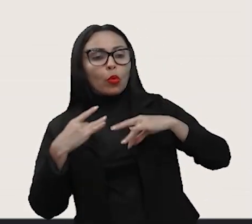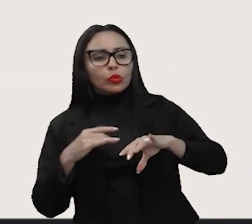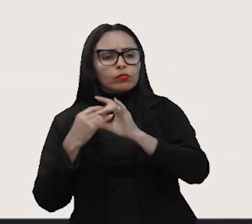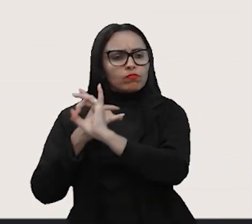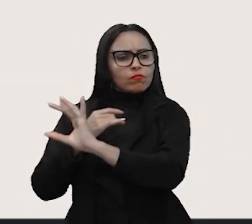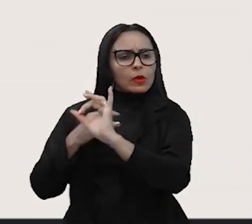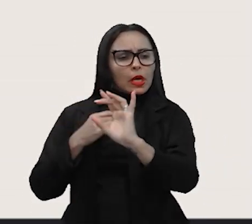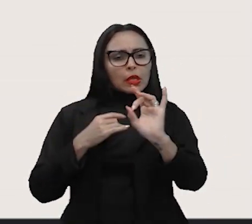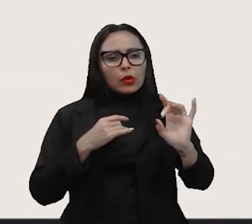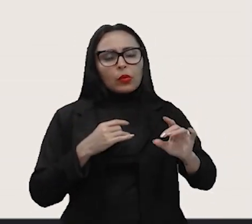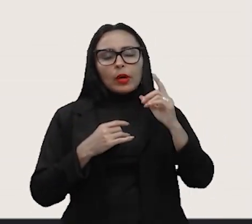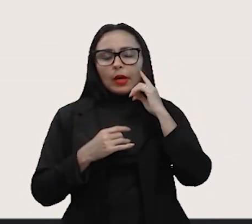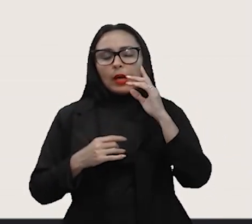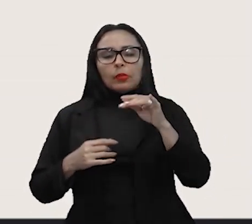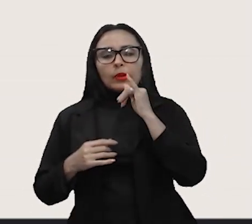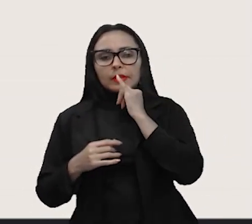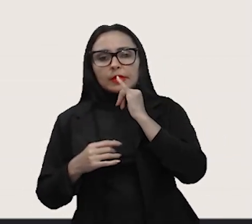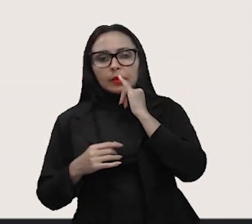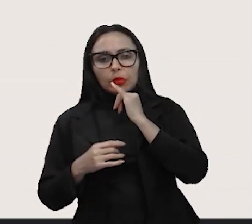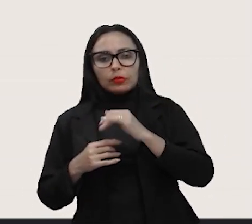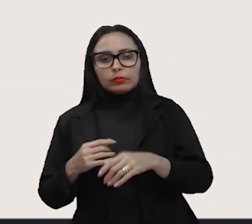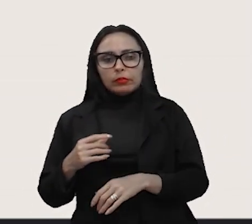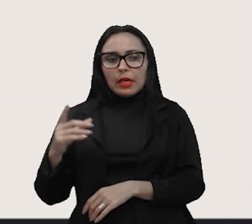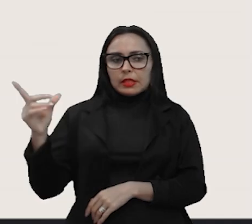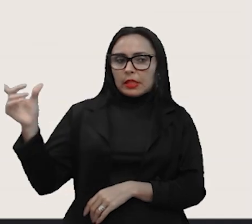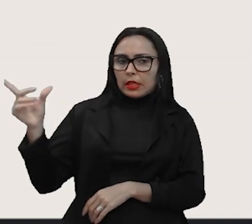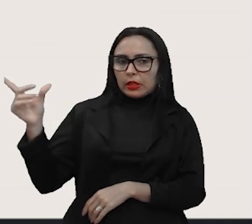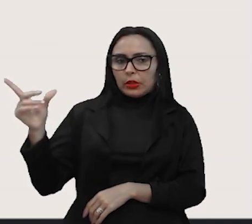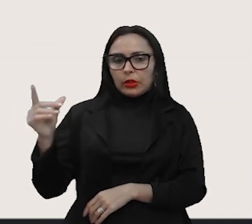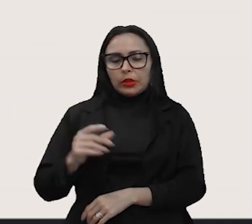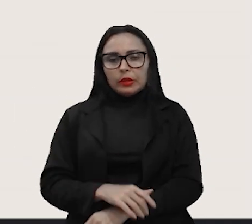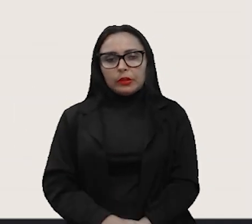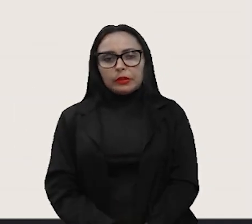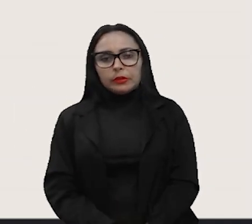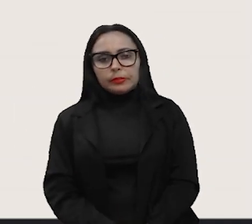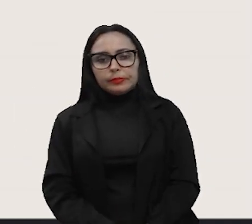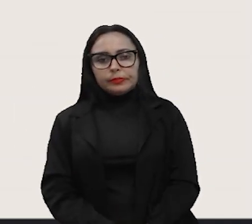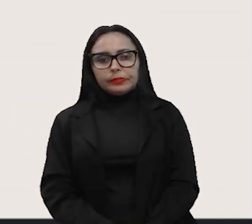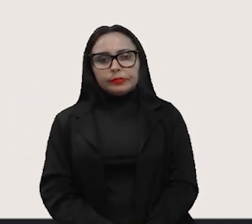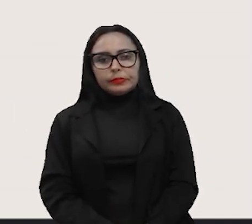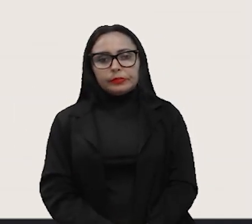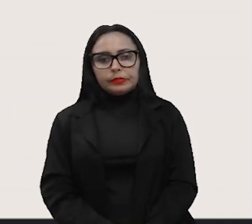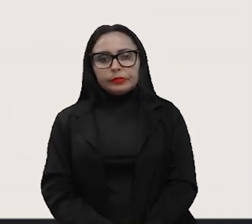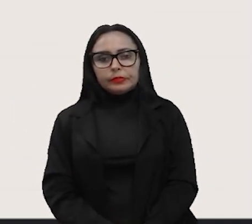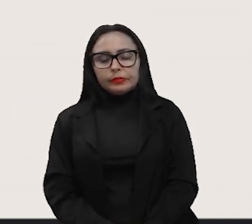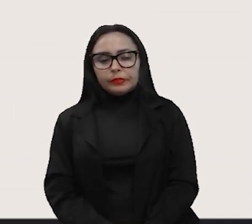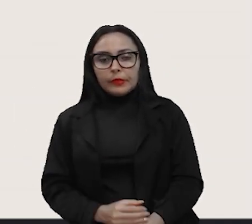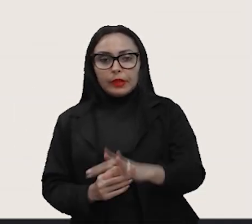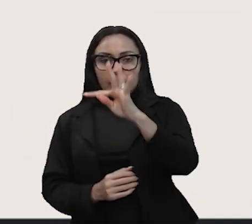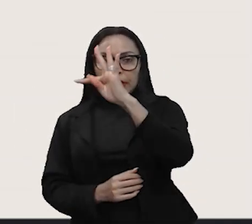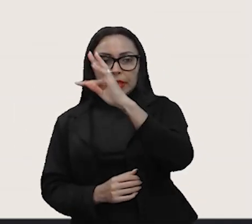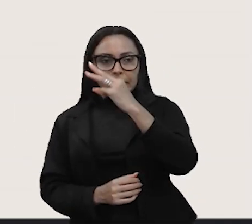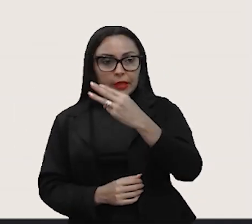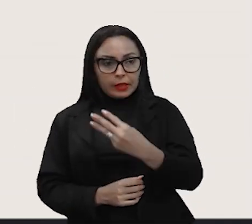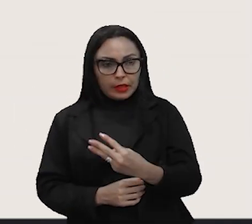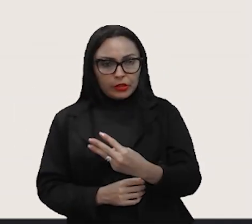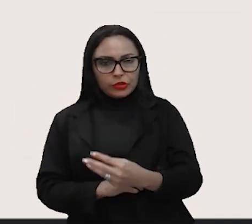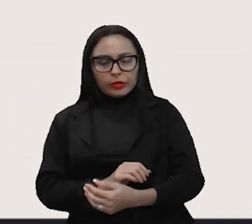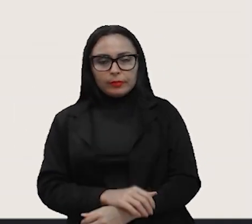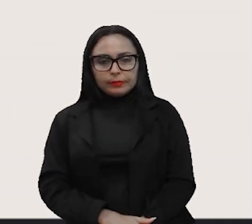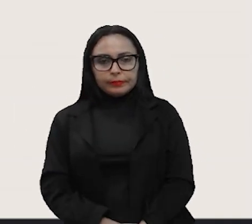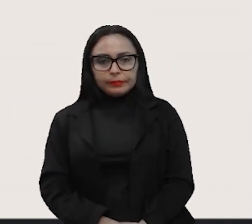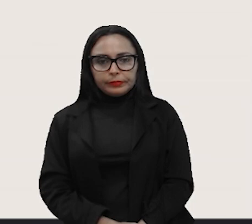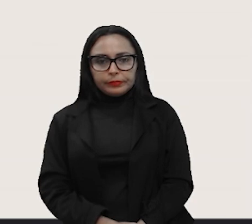a tireoide. A tireoide vai produzir um hormônio chamado de T3, vai produzir um hormônio chamado